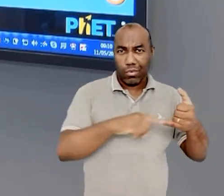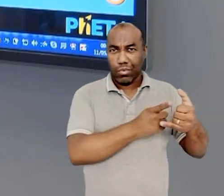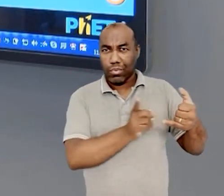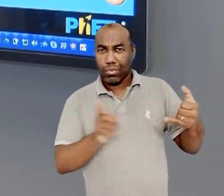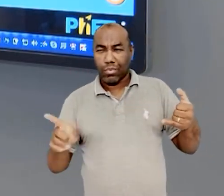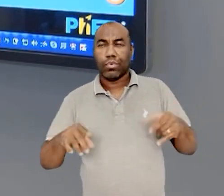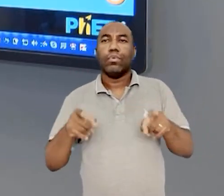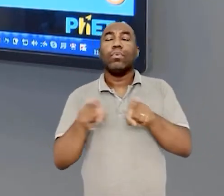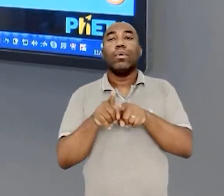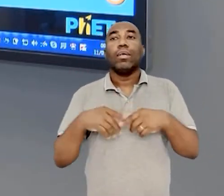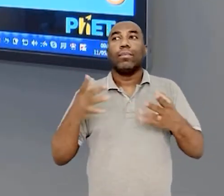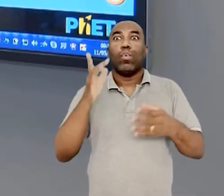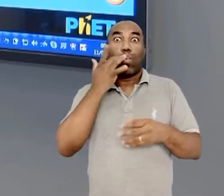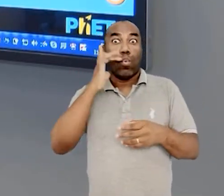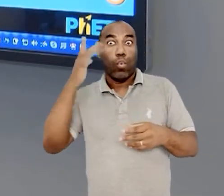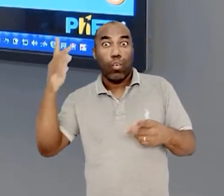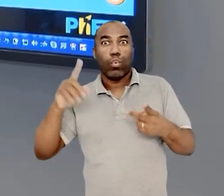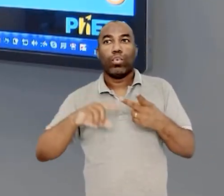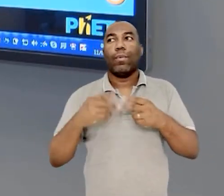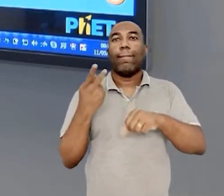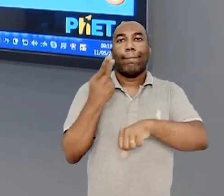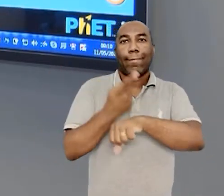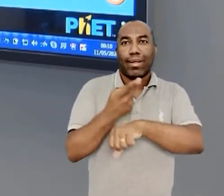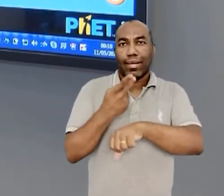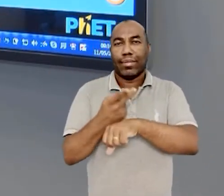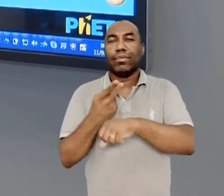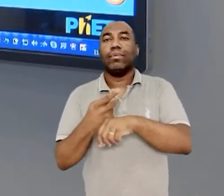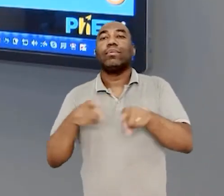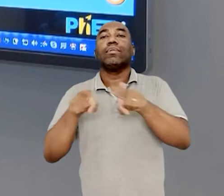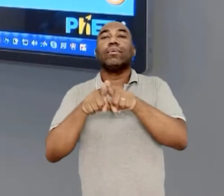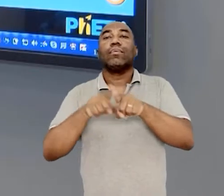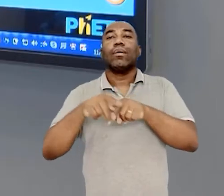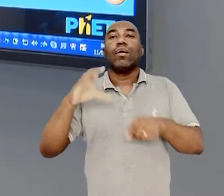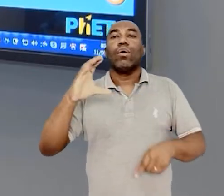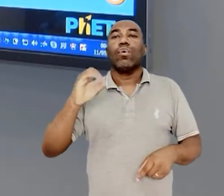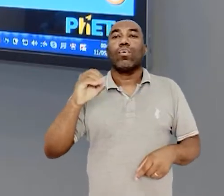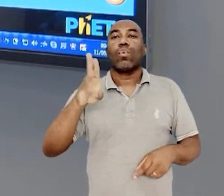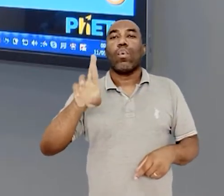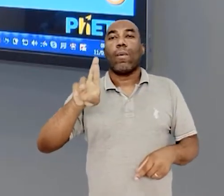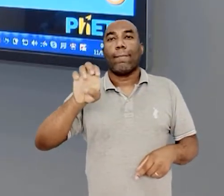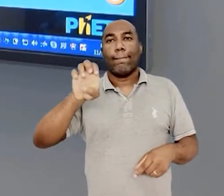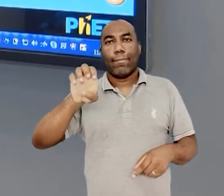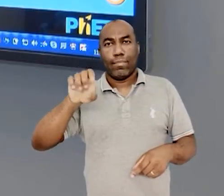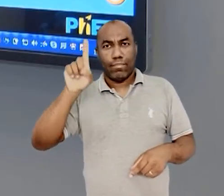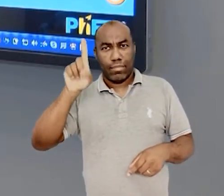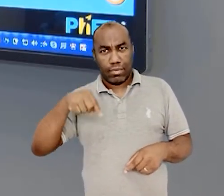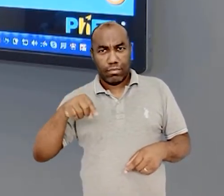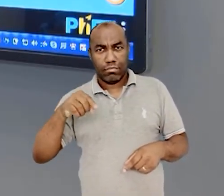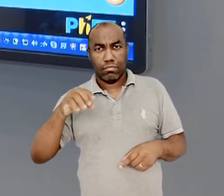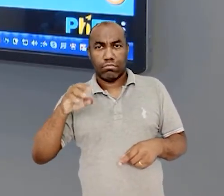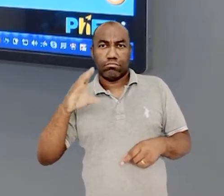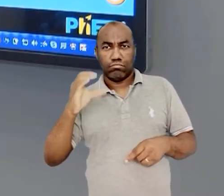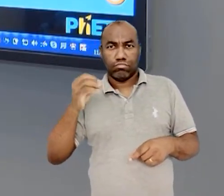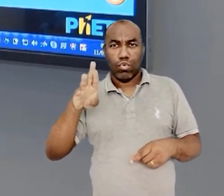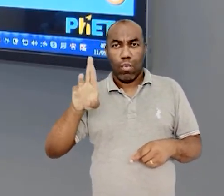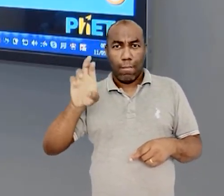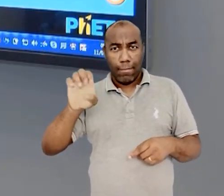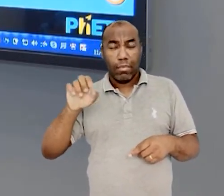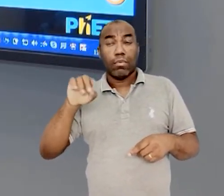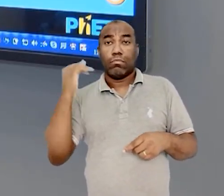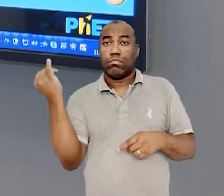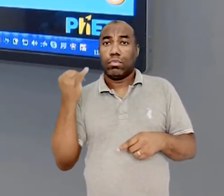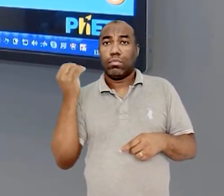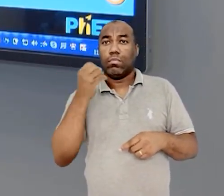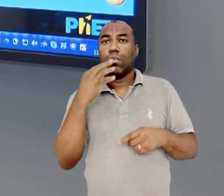cobre. O cobre é um excelente condutor. Moçadinha, atenção! Então eu já apresentei aqui para vocês dois componentes,